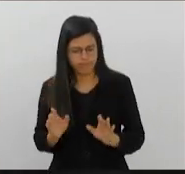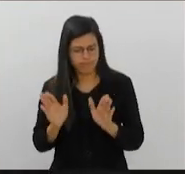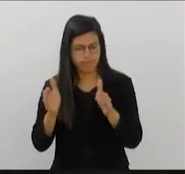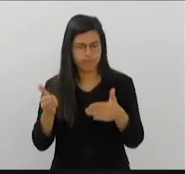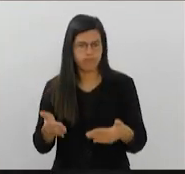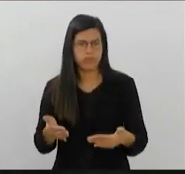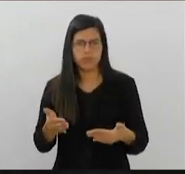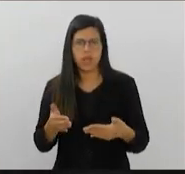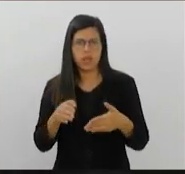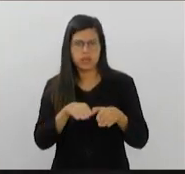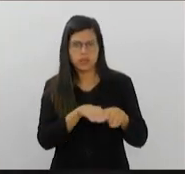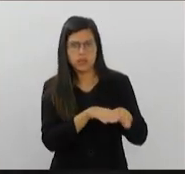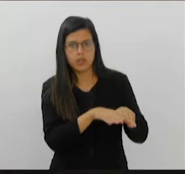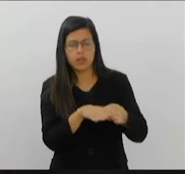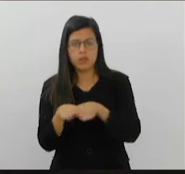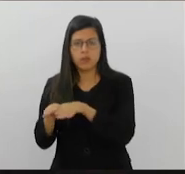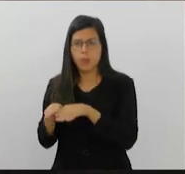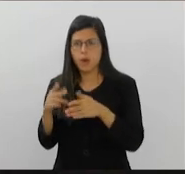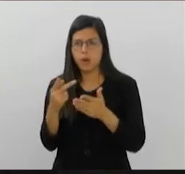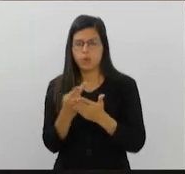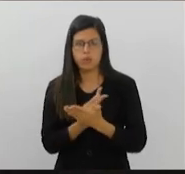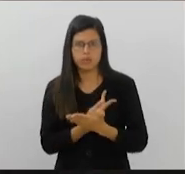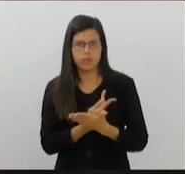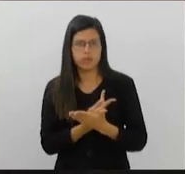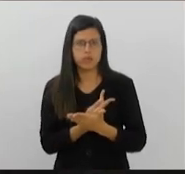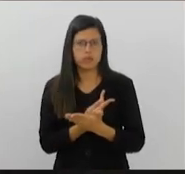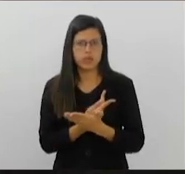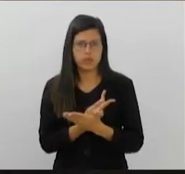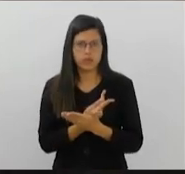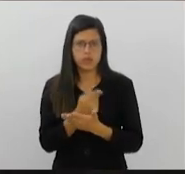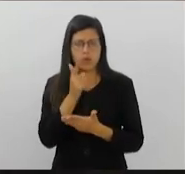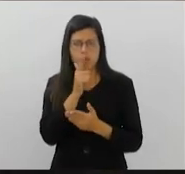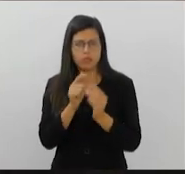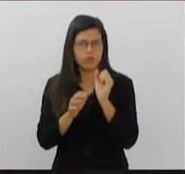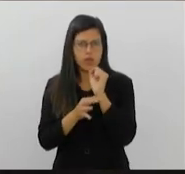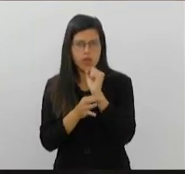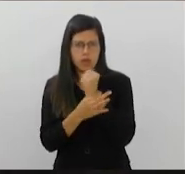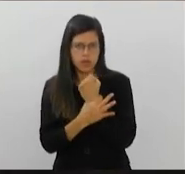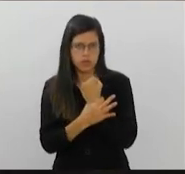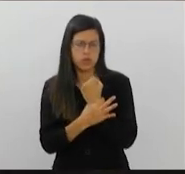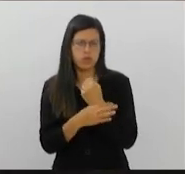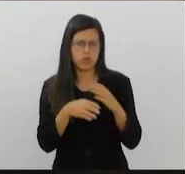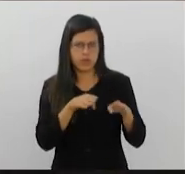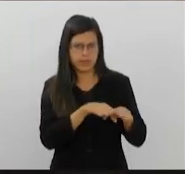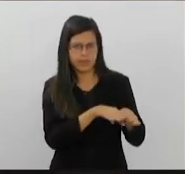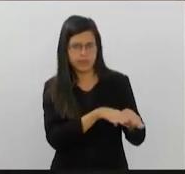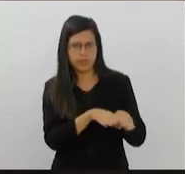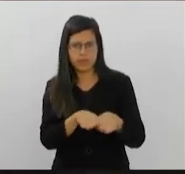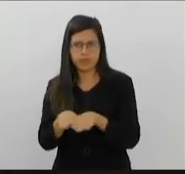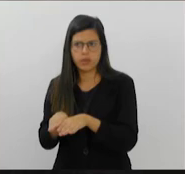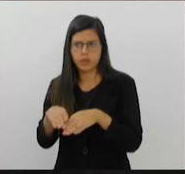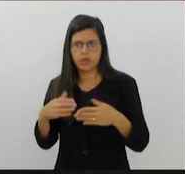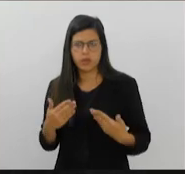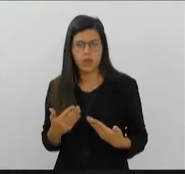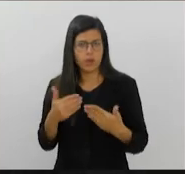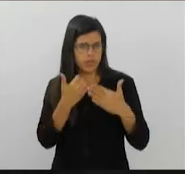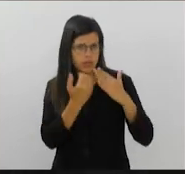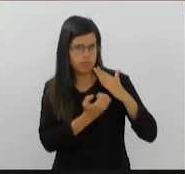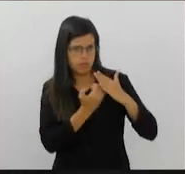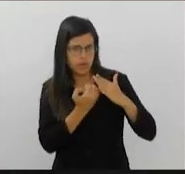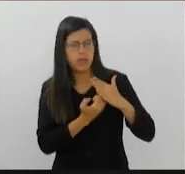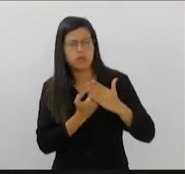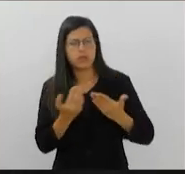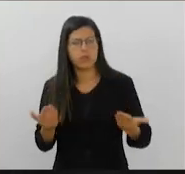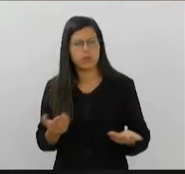esse nivelamento ele aconteça de uma forma onde a gente consiga garantir a equidade. Então, a Jovem Gênios hoje já tem já